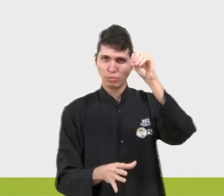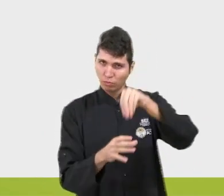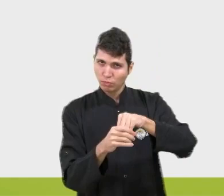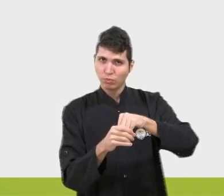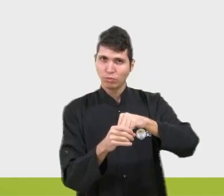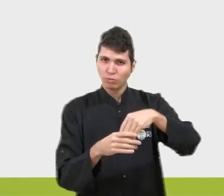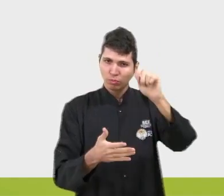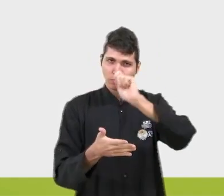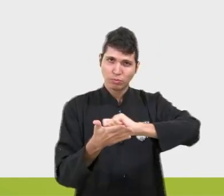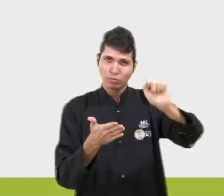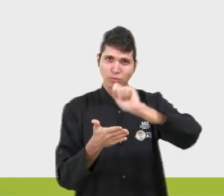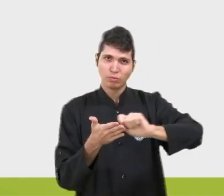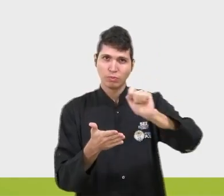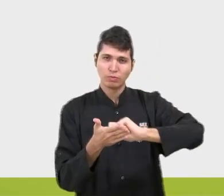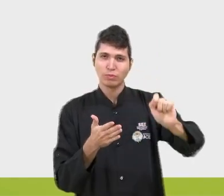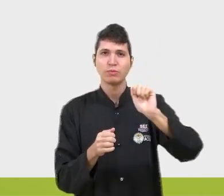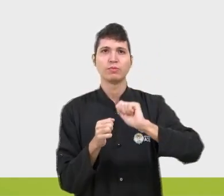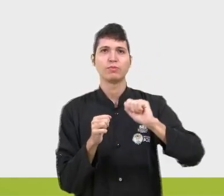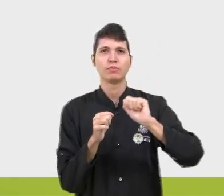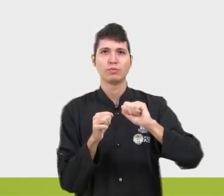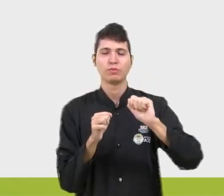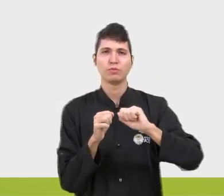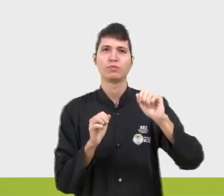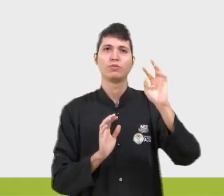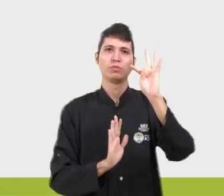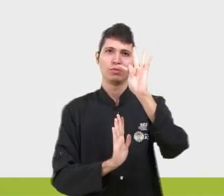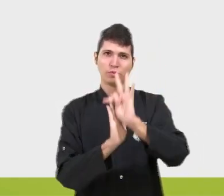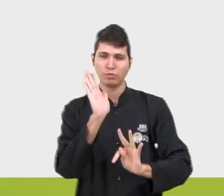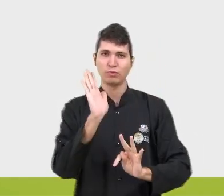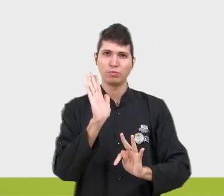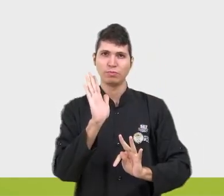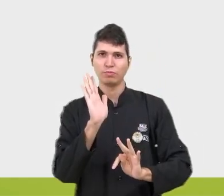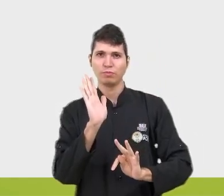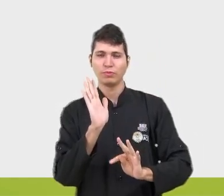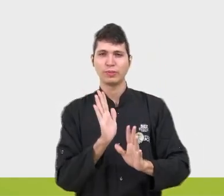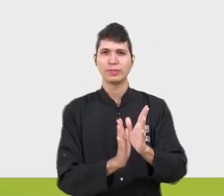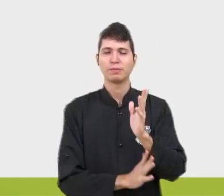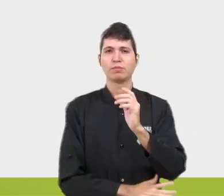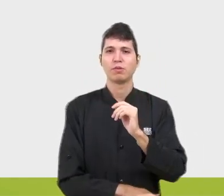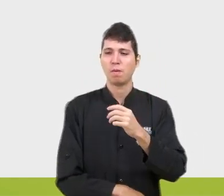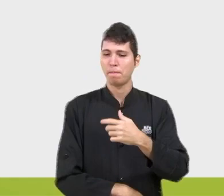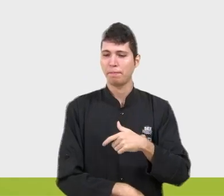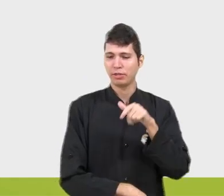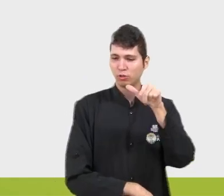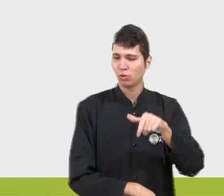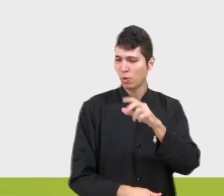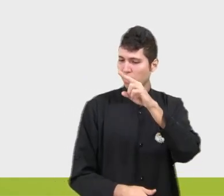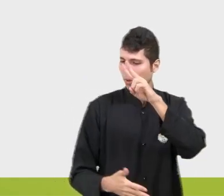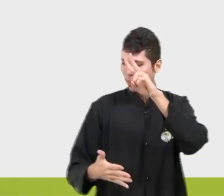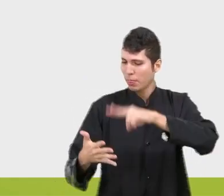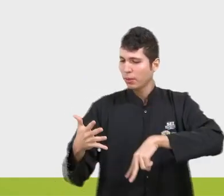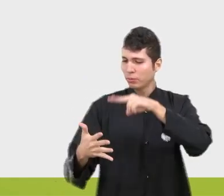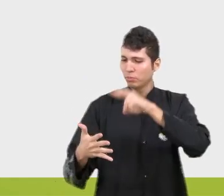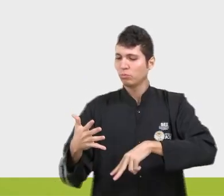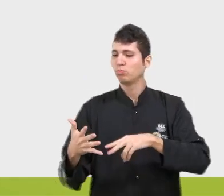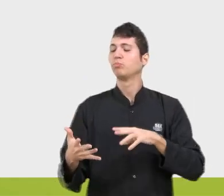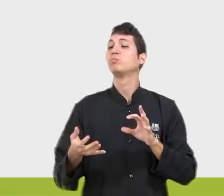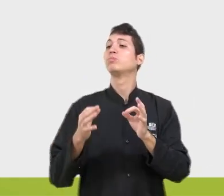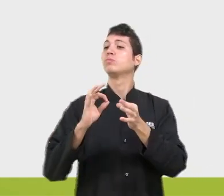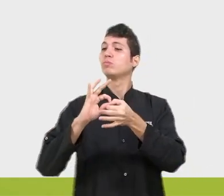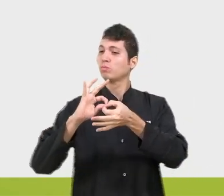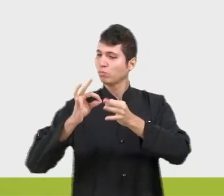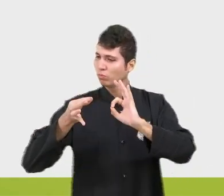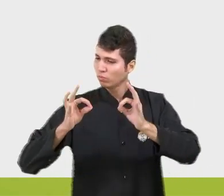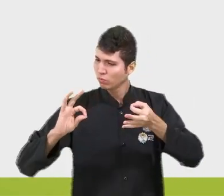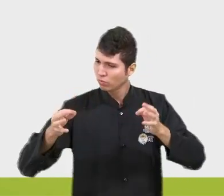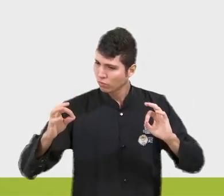ali escrever o seu texto de uma forma que tenha aí uma coesão, né? Da maneira